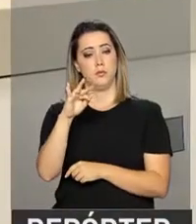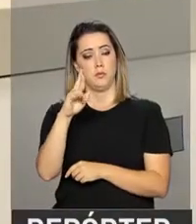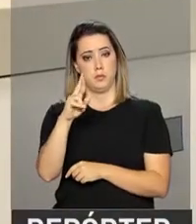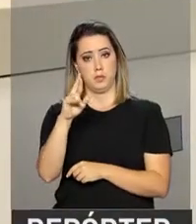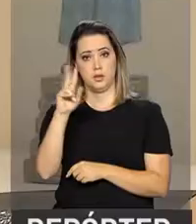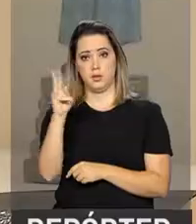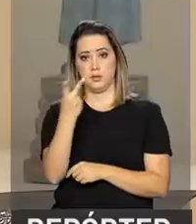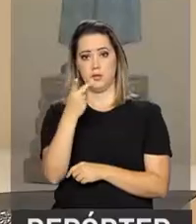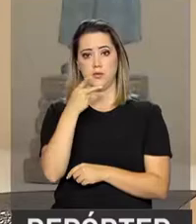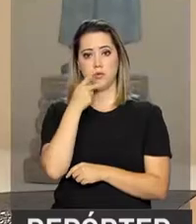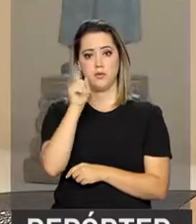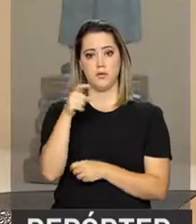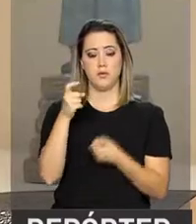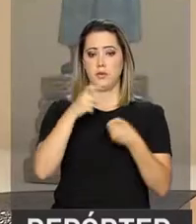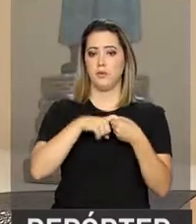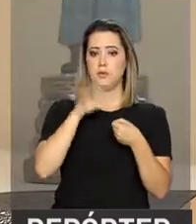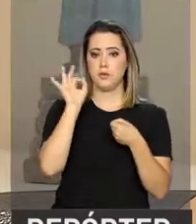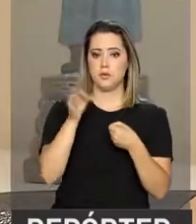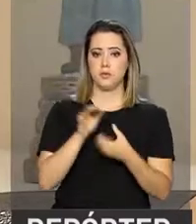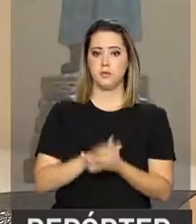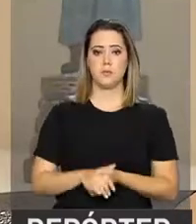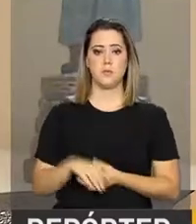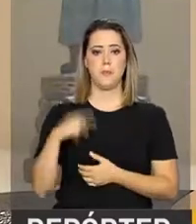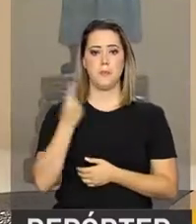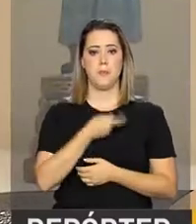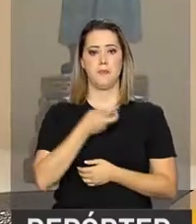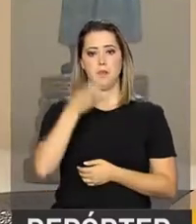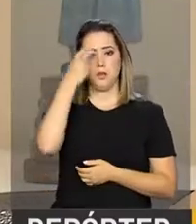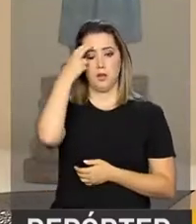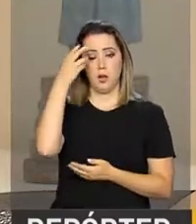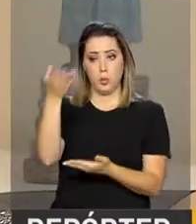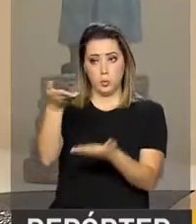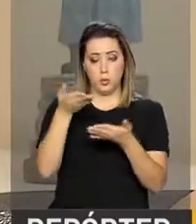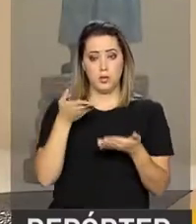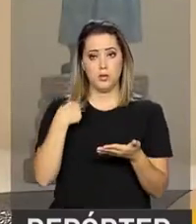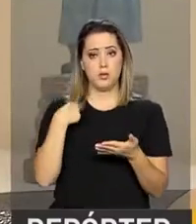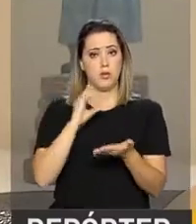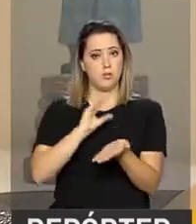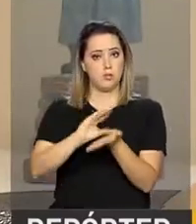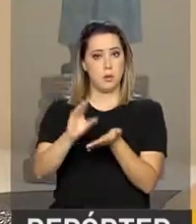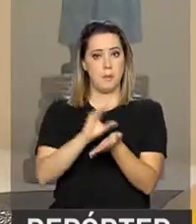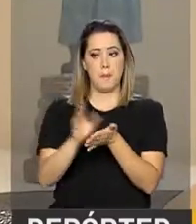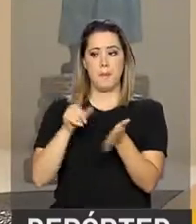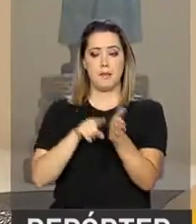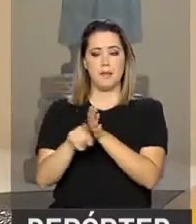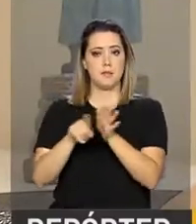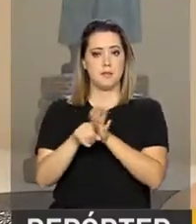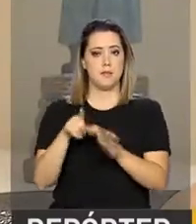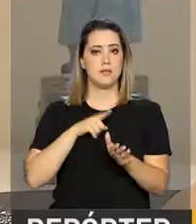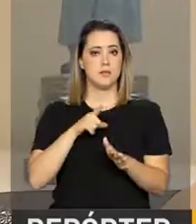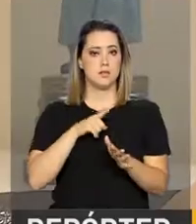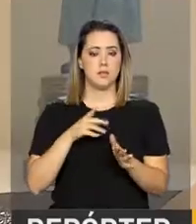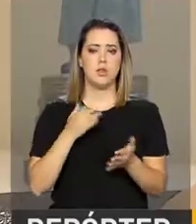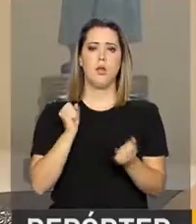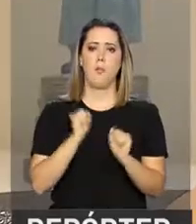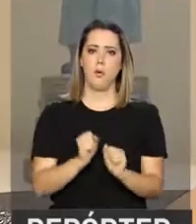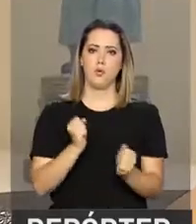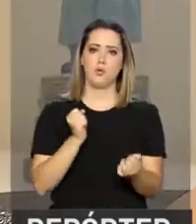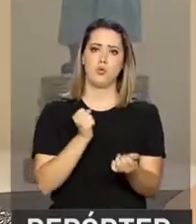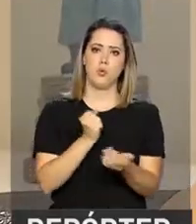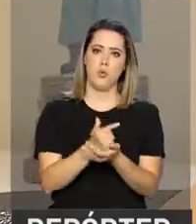retorno certo. O nosso retorno vai ser na cultura que eles recebem, no investimento de pesquisas que eles têm através de livros,